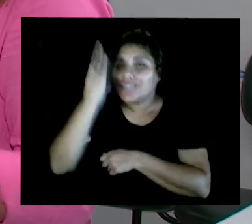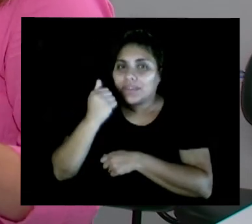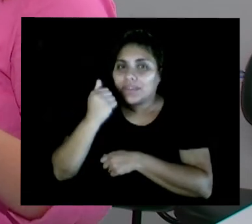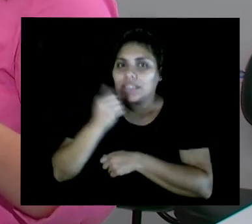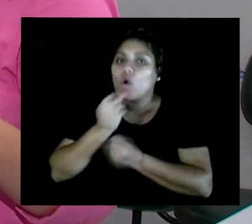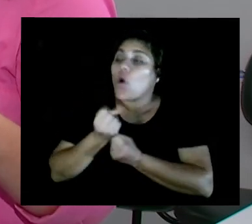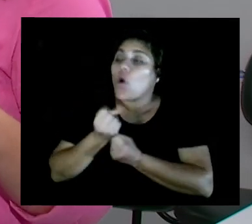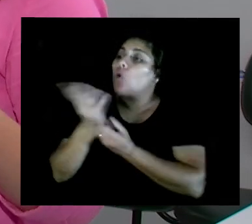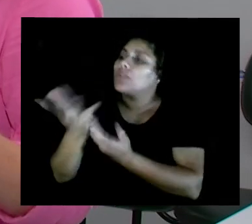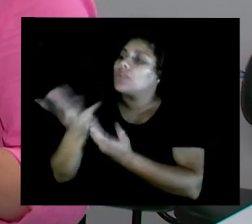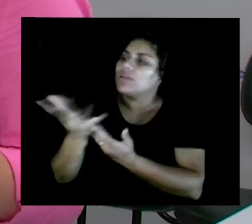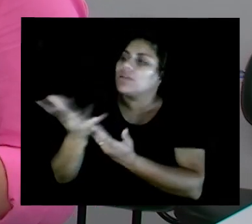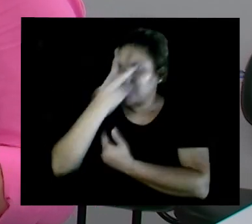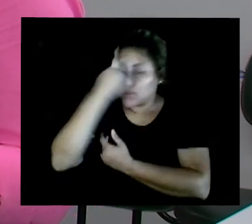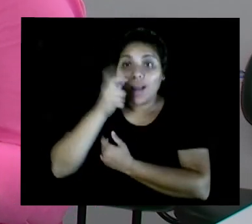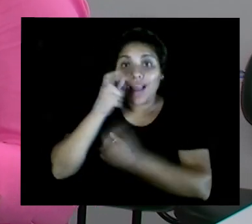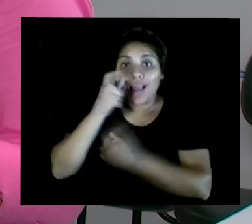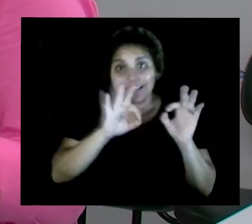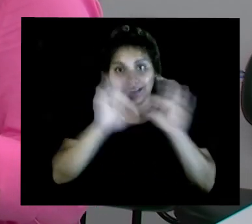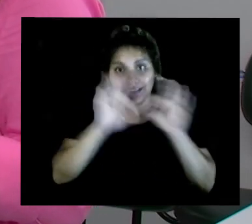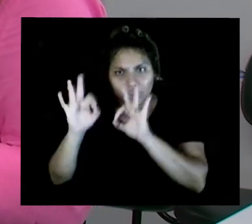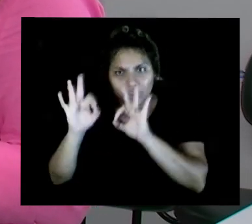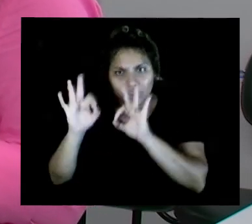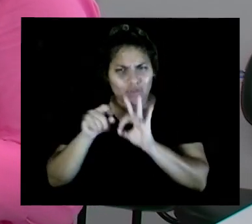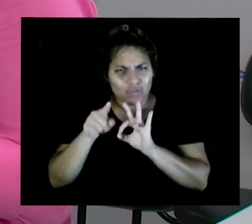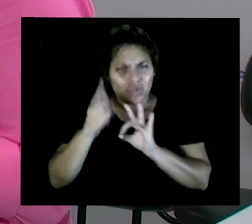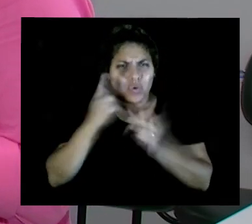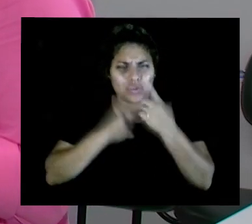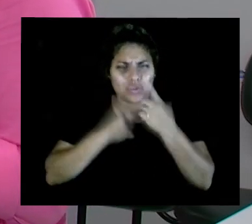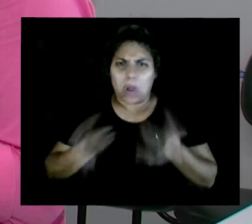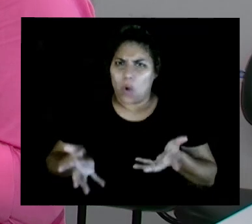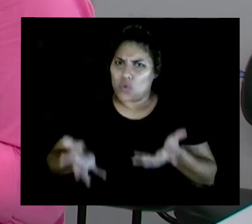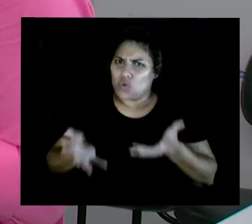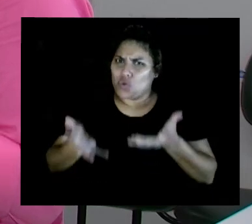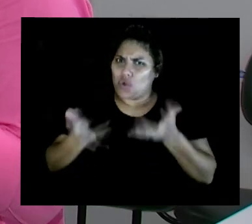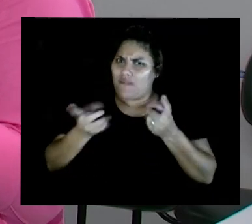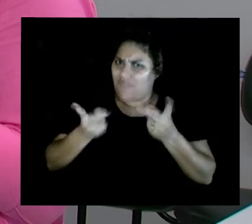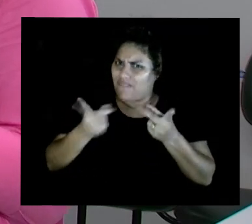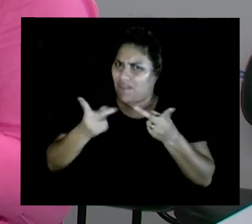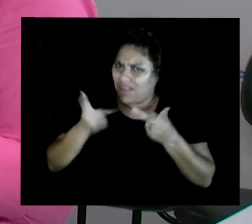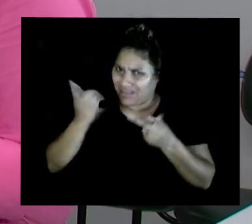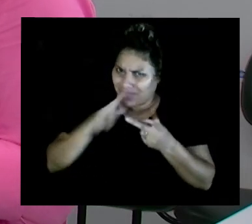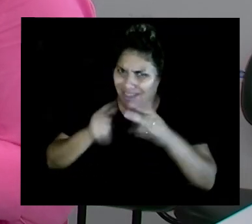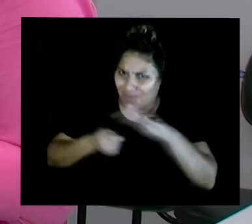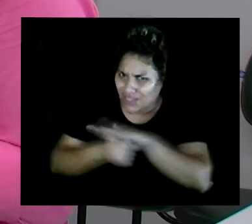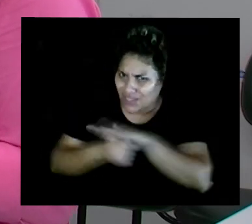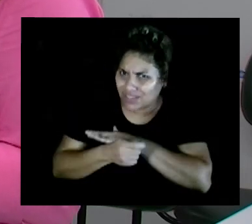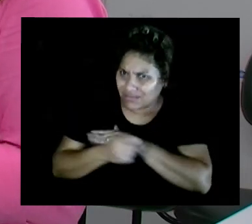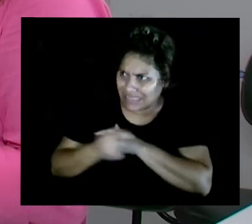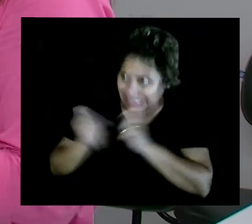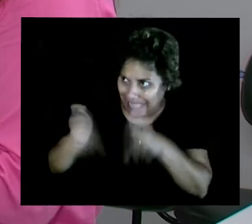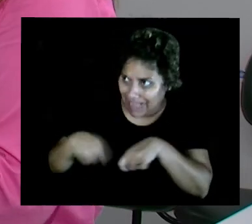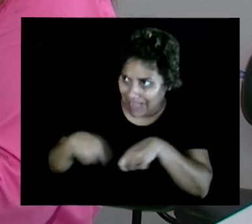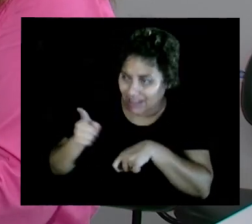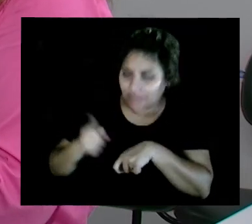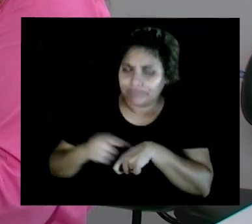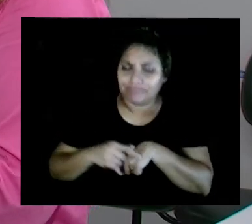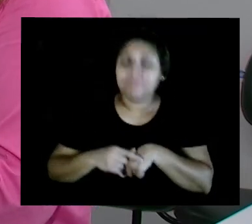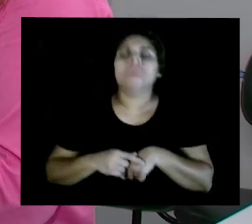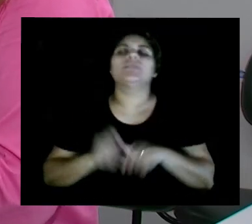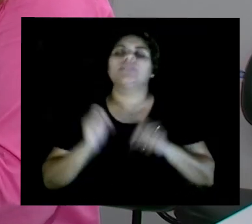é importante saber, né, contar para o público, é um mercado promissor? É um mercado que vale a pena investir?